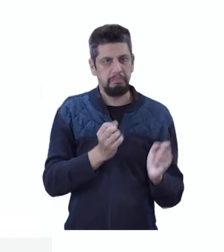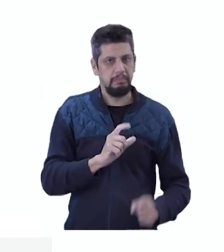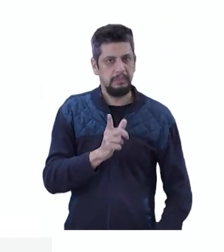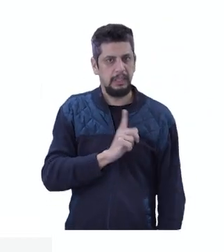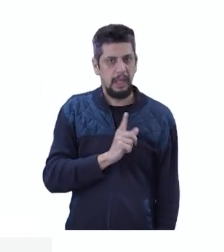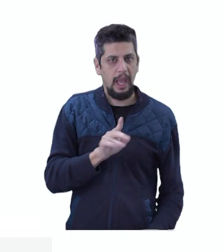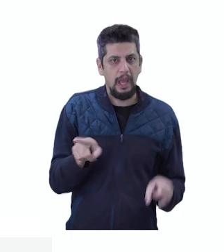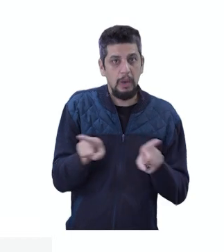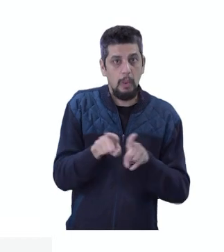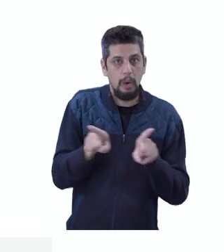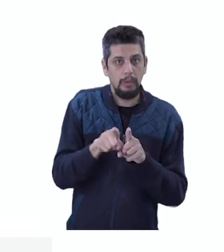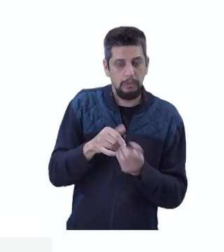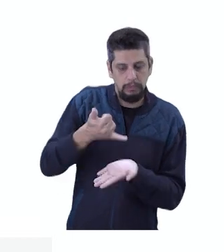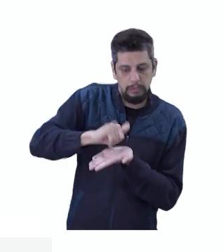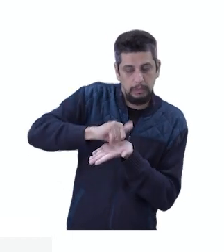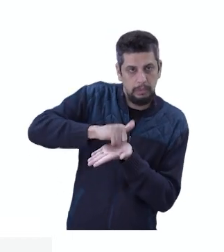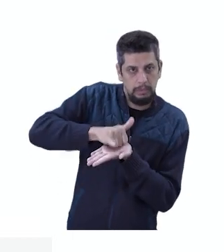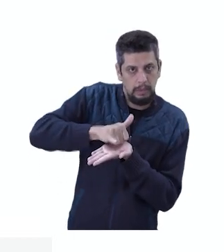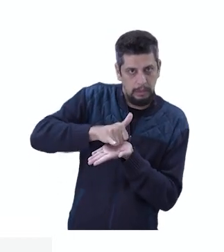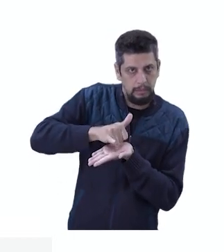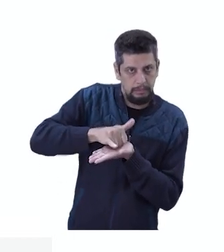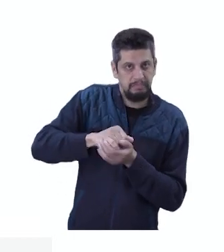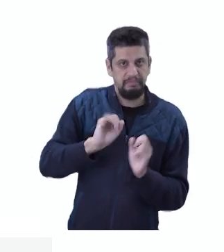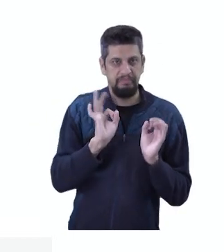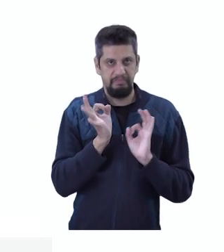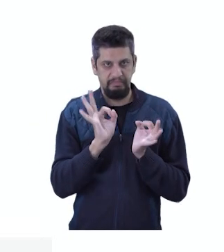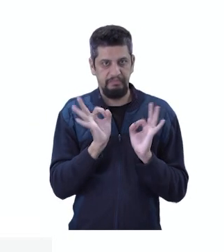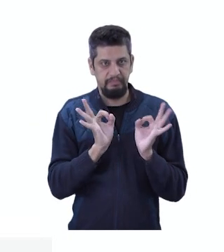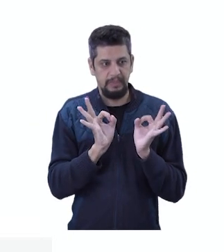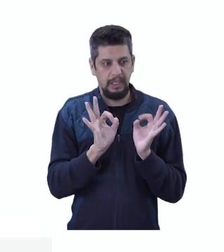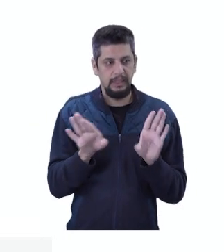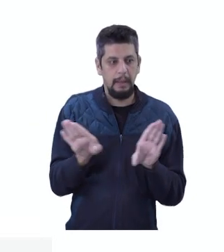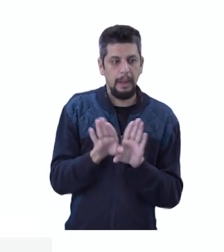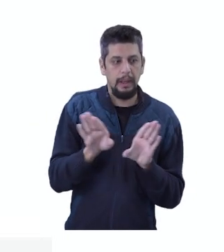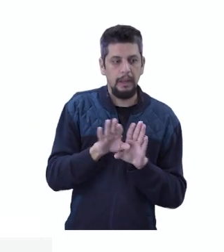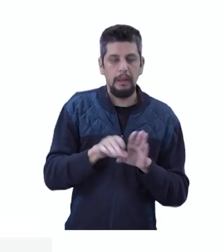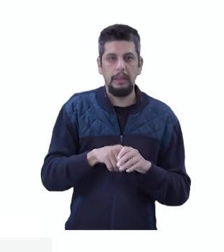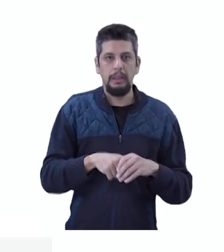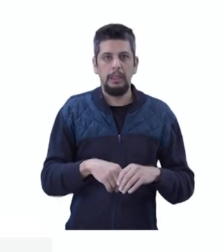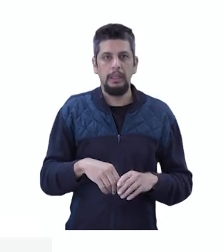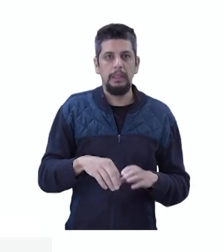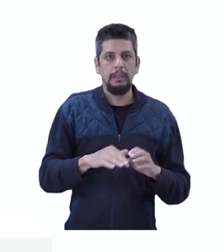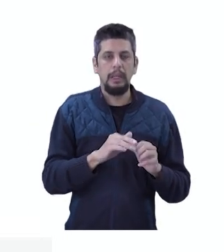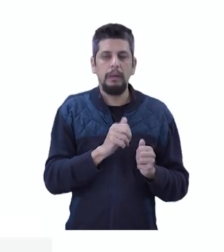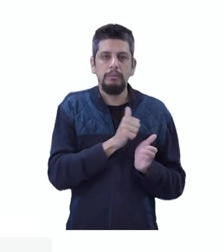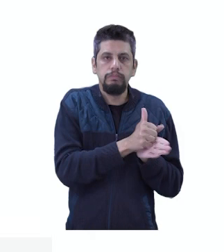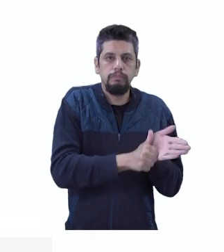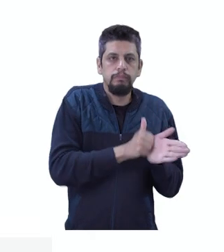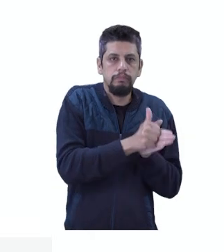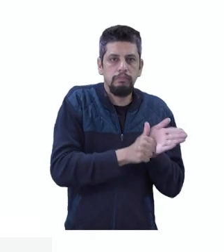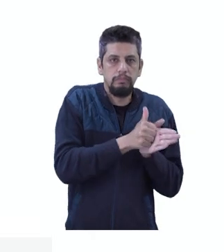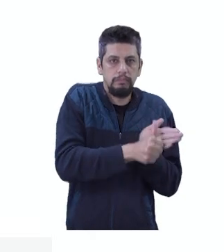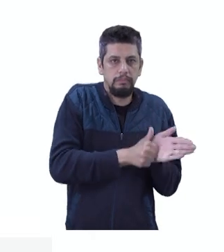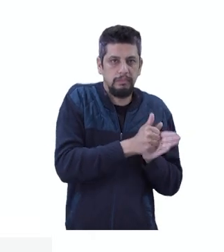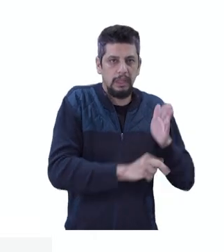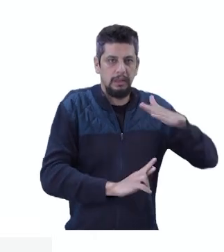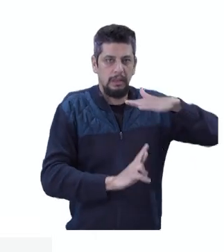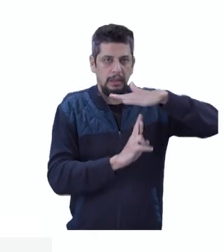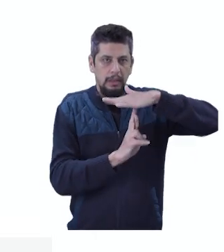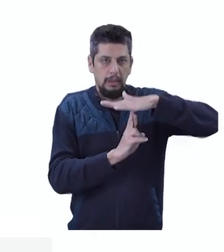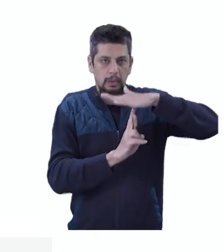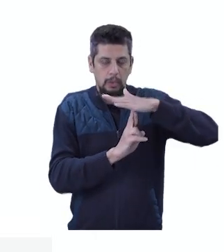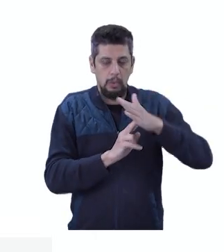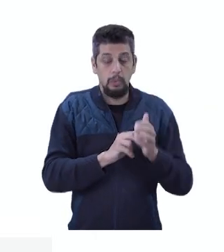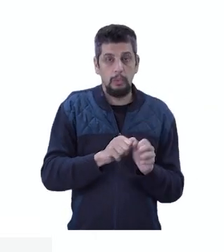aparece números. Como do celular. Então. Como do celular, isso mesmo. O relógio da Ferroviária. Que é ali perto